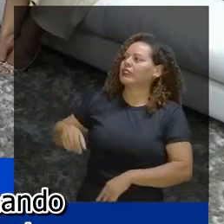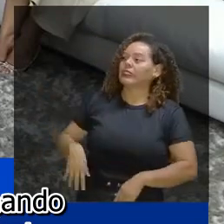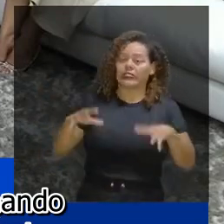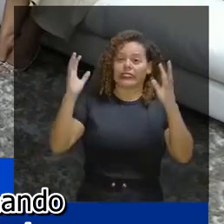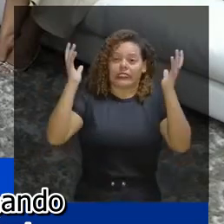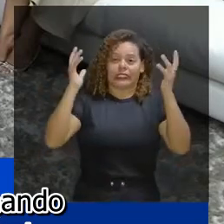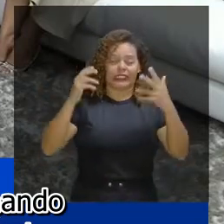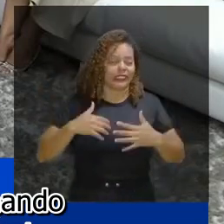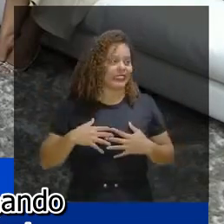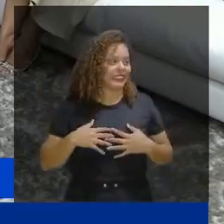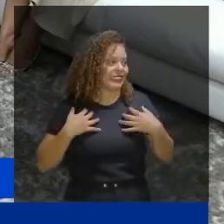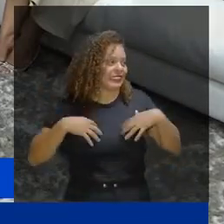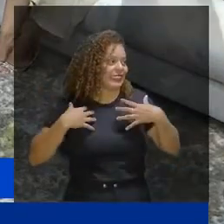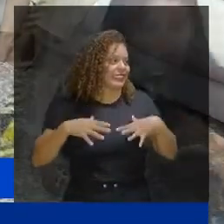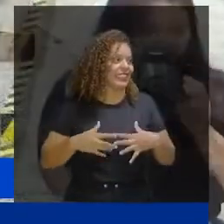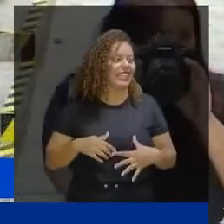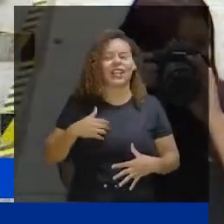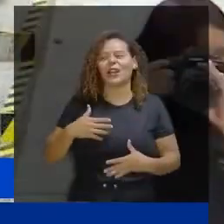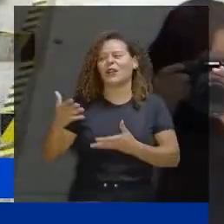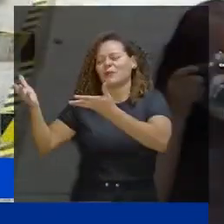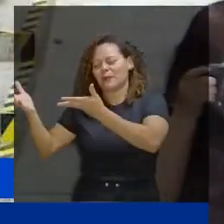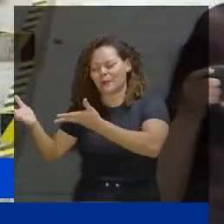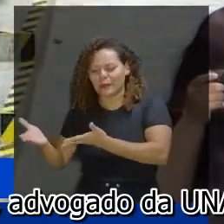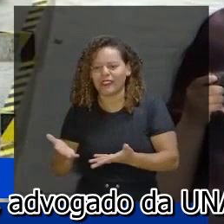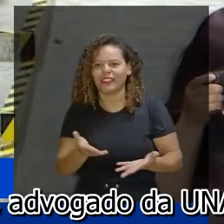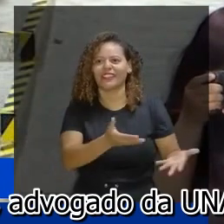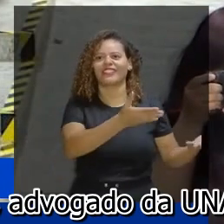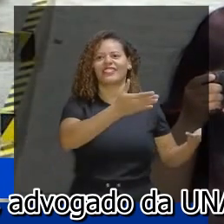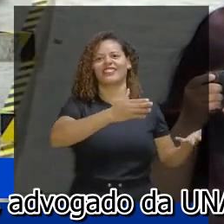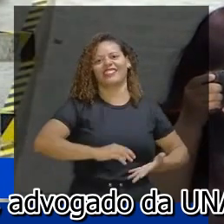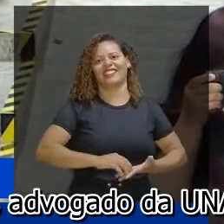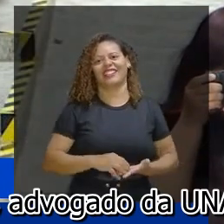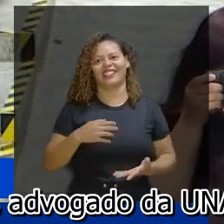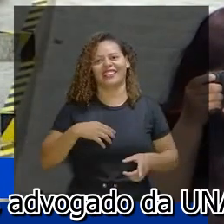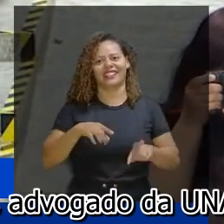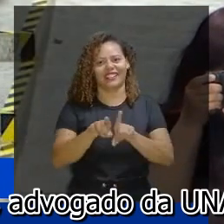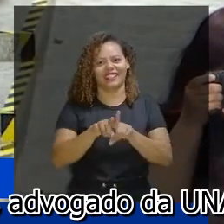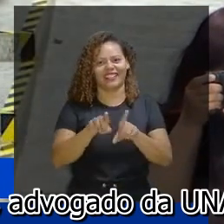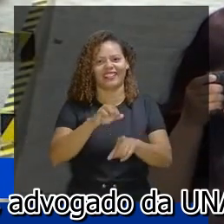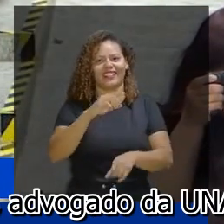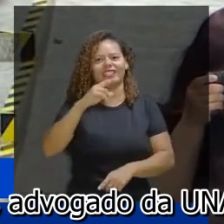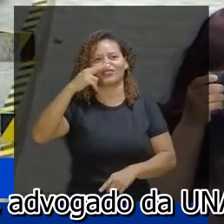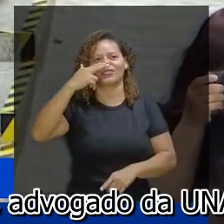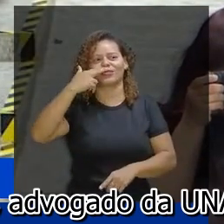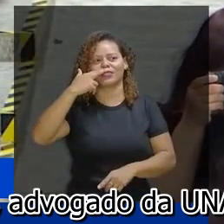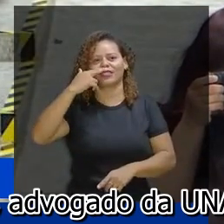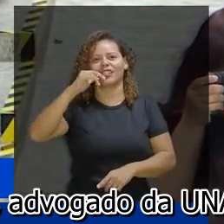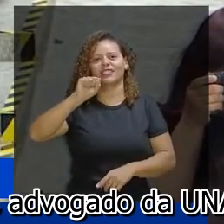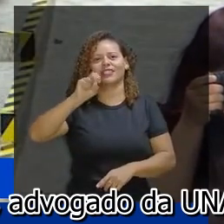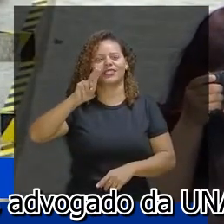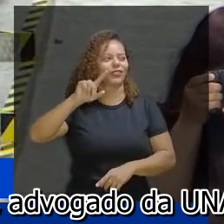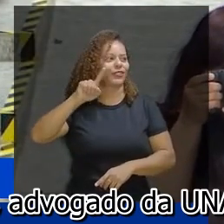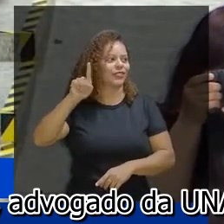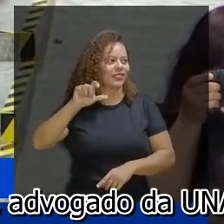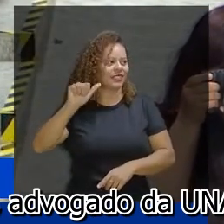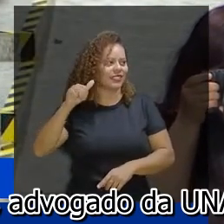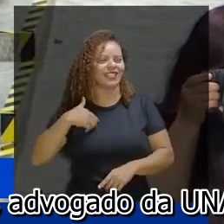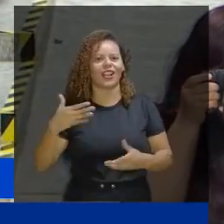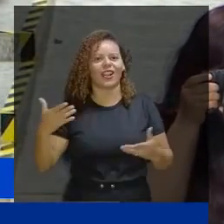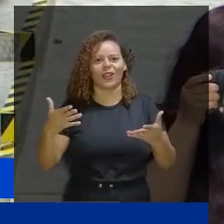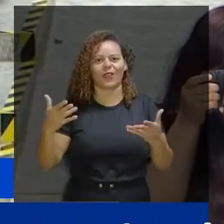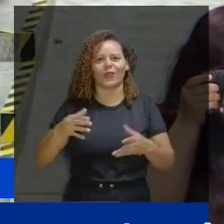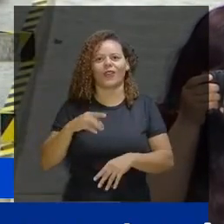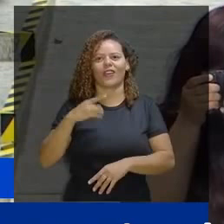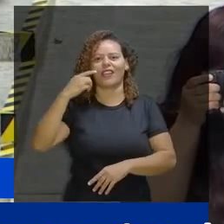cara é pesado. Bibico, seja muito bem-vindo, né? Também o Paulo, o José Souza, né? Filho do nosso querido Sacaca, advogado da